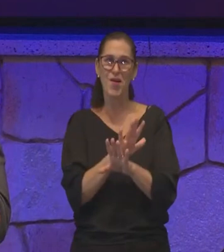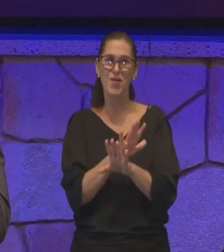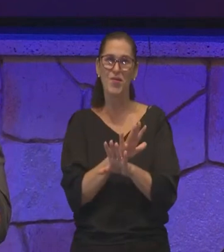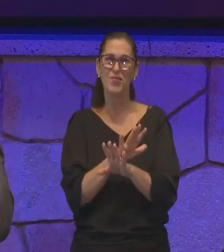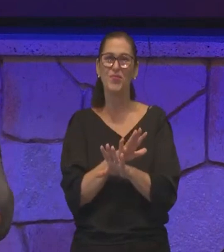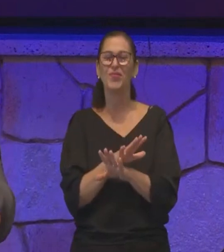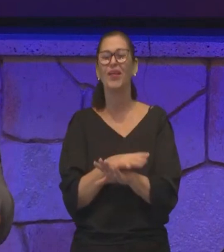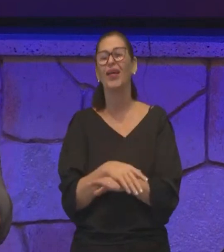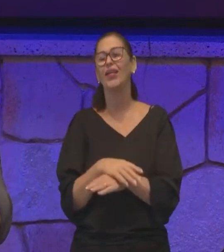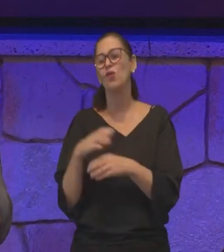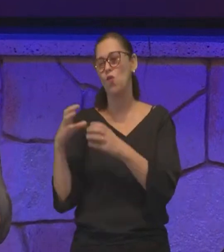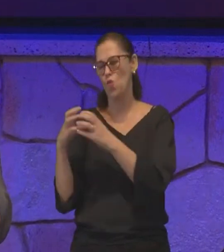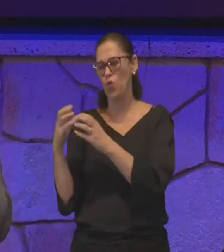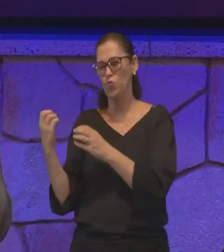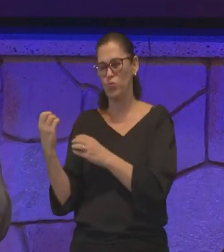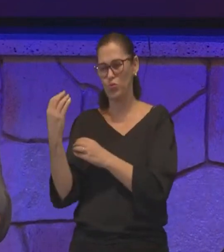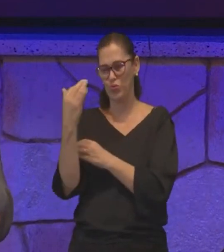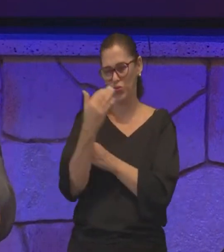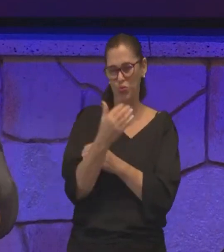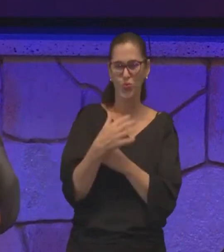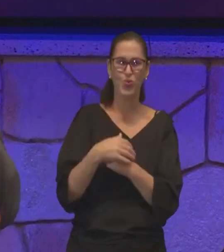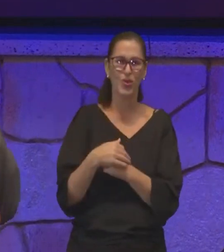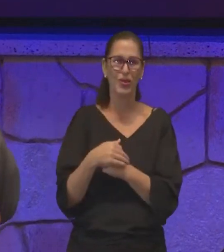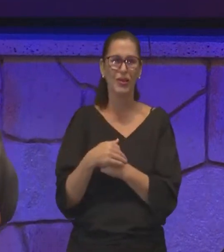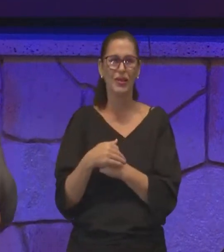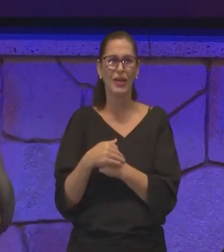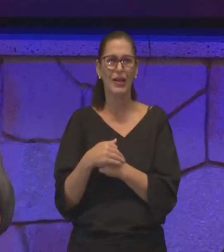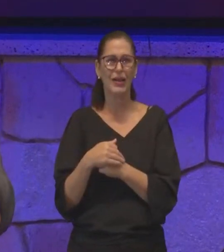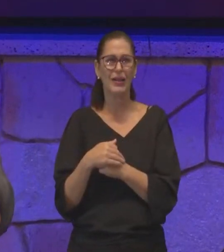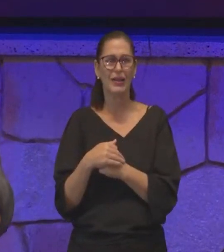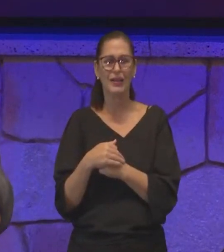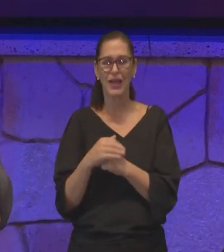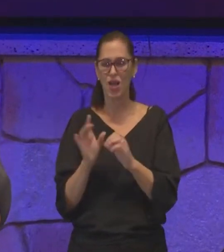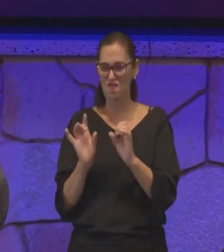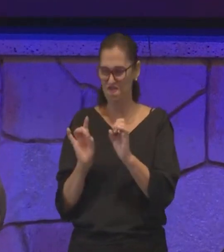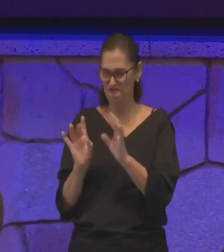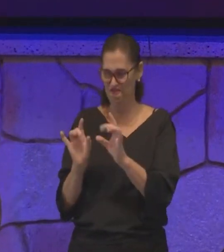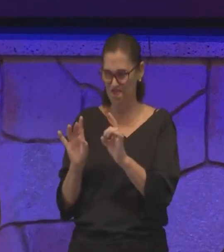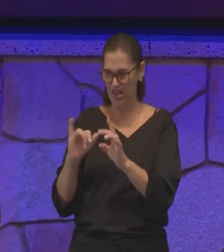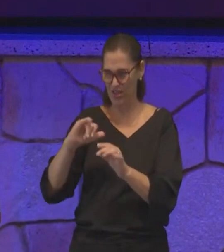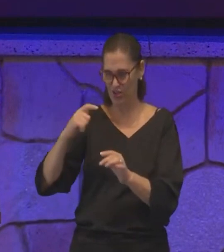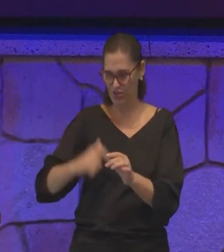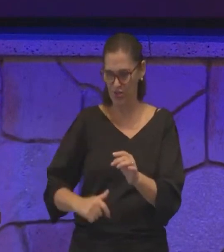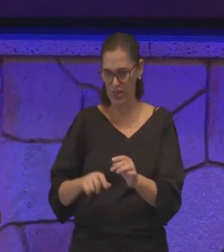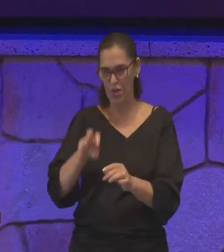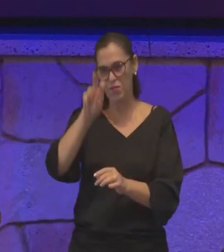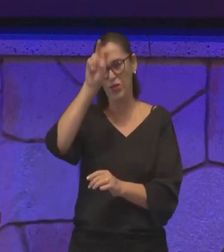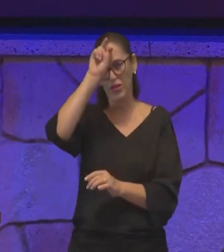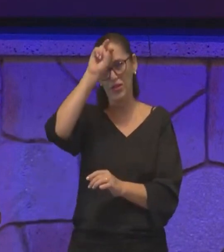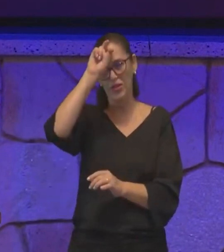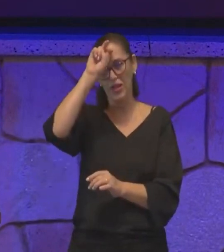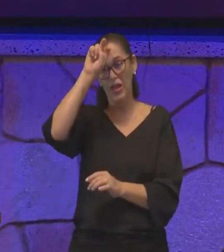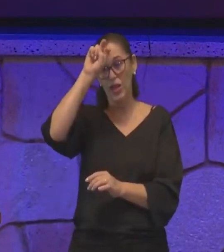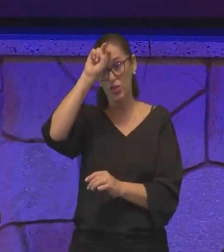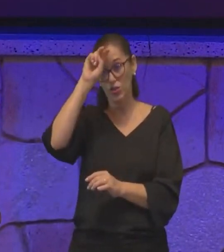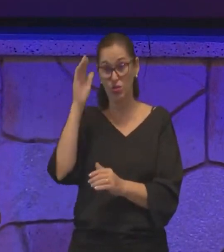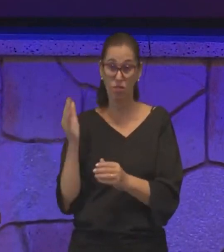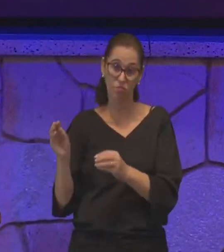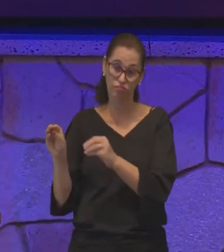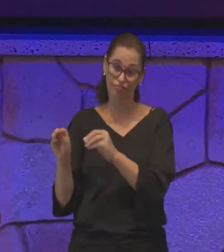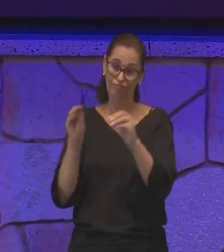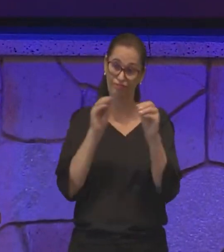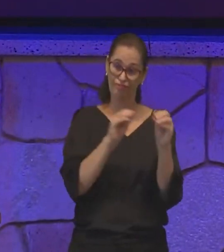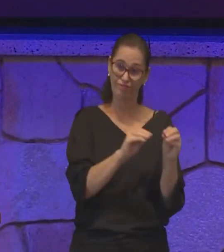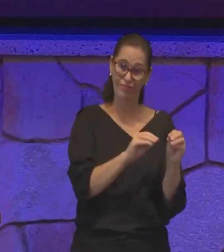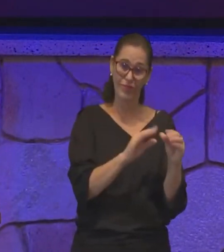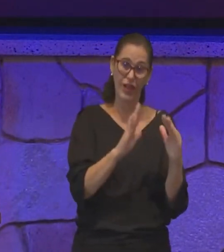que vem. Lá no 36, os medianitas vendem José para o Egito, e José vai para o Egito, vai para